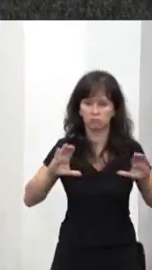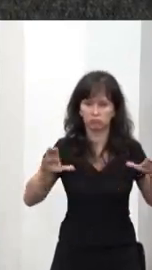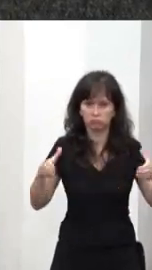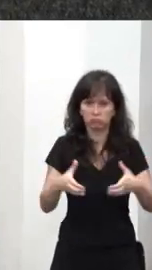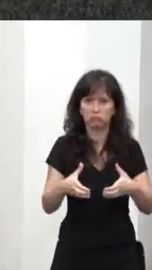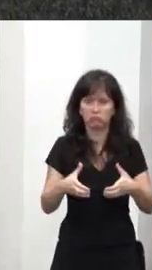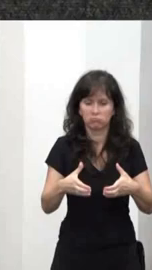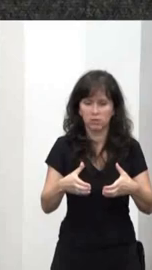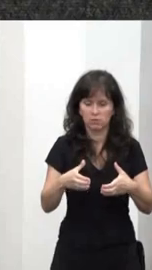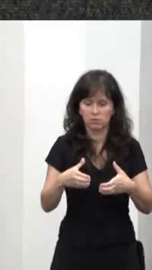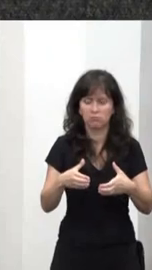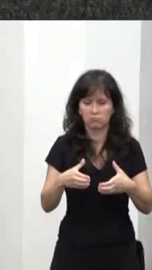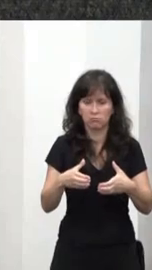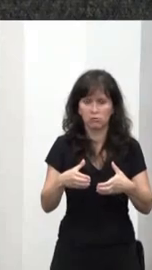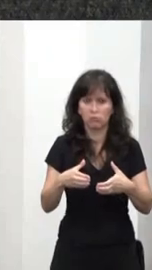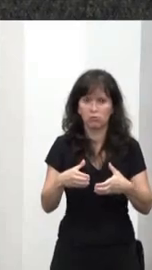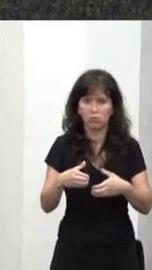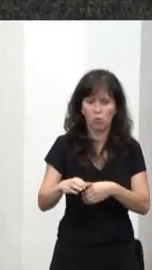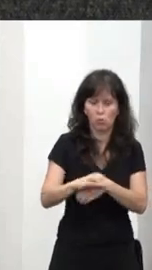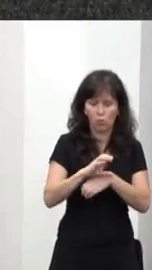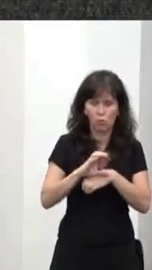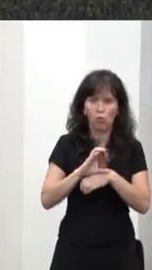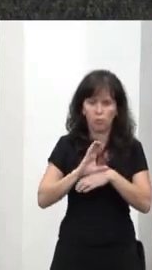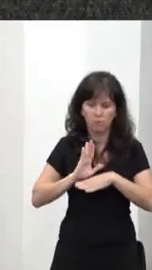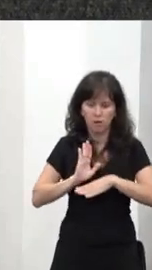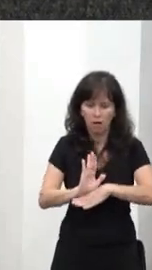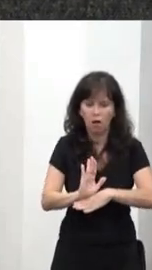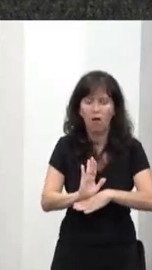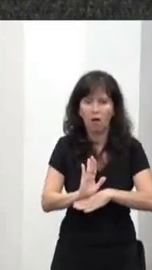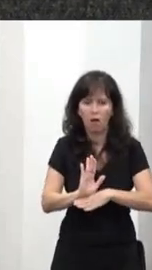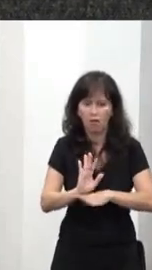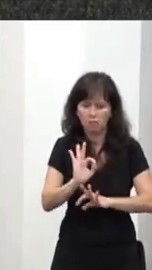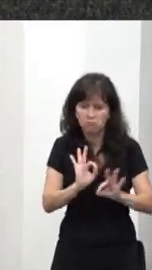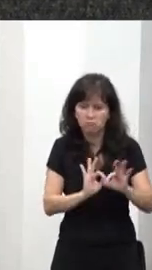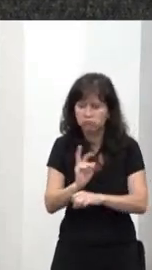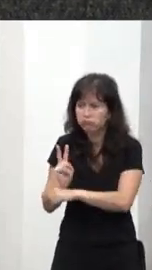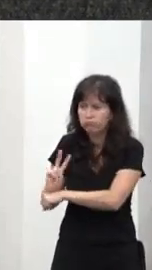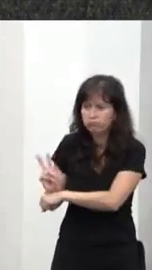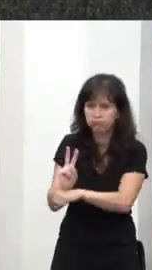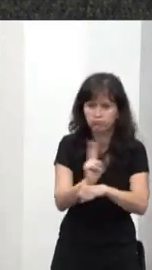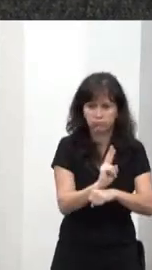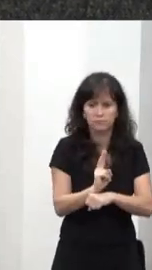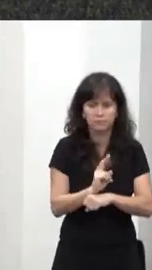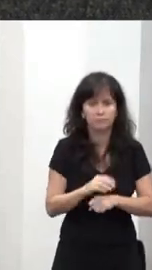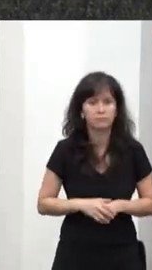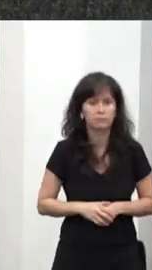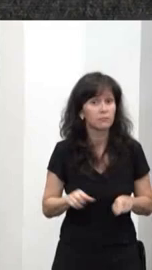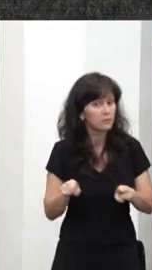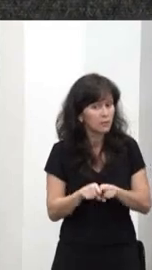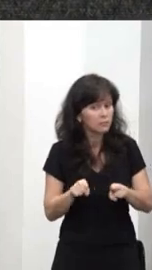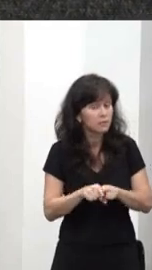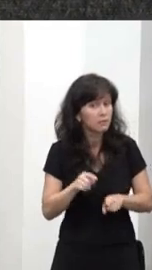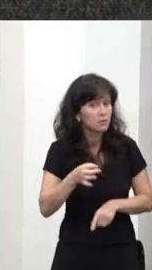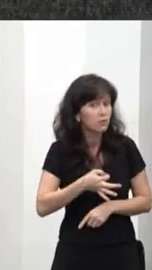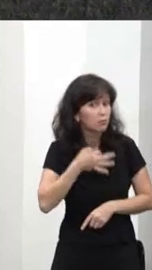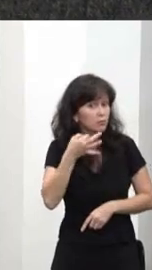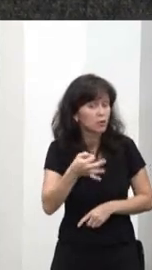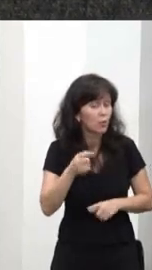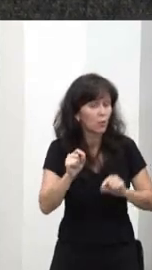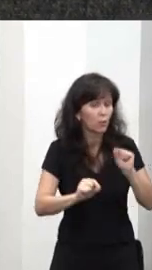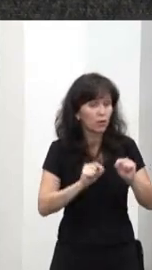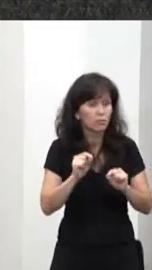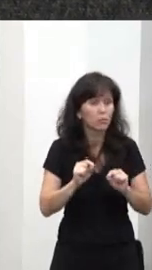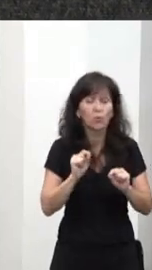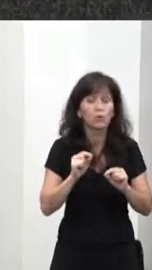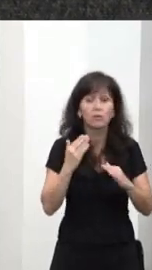movimento né e demais dizer que se tem uma coisa que não combina